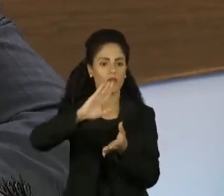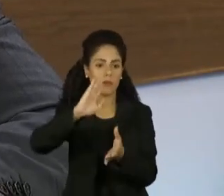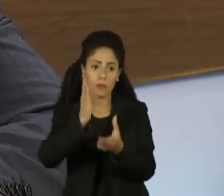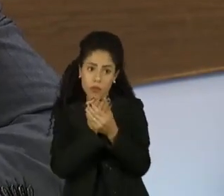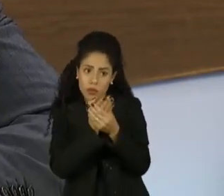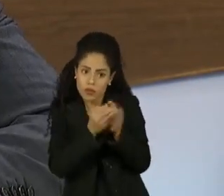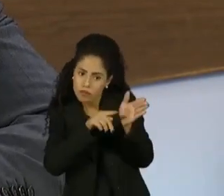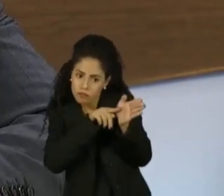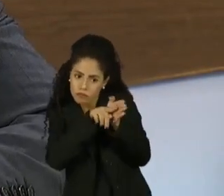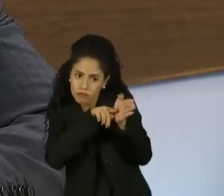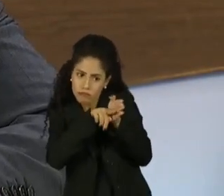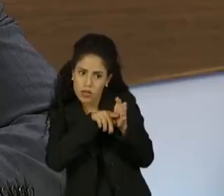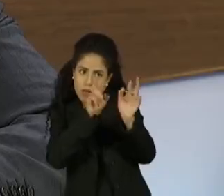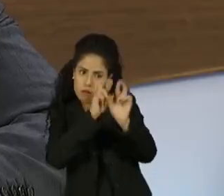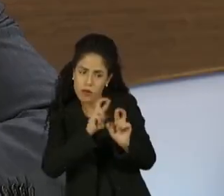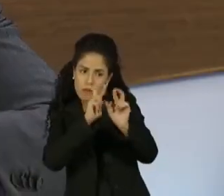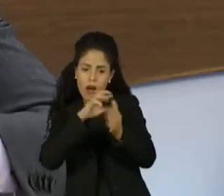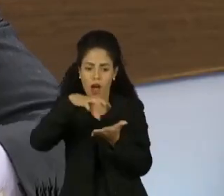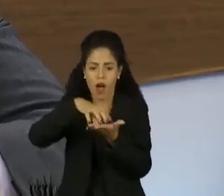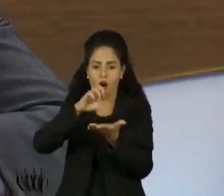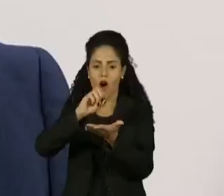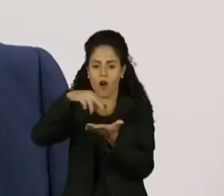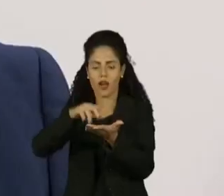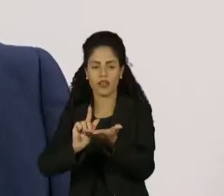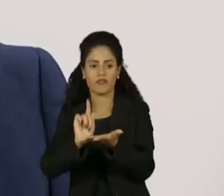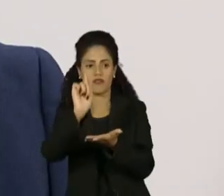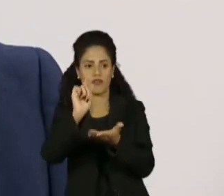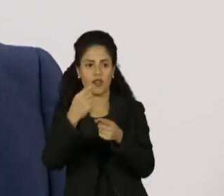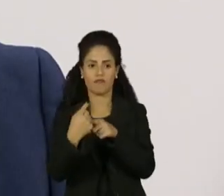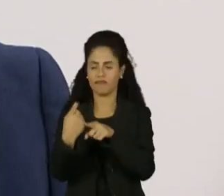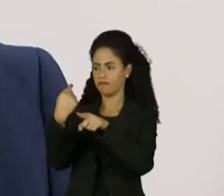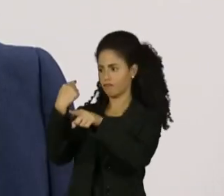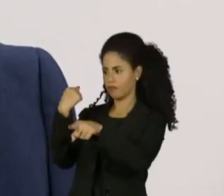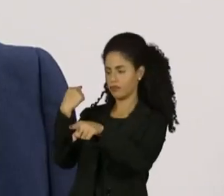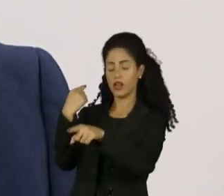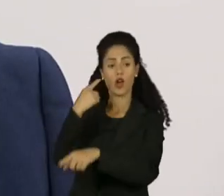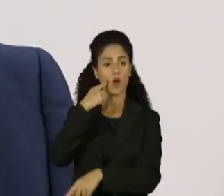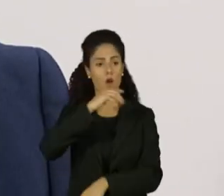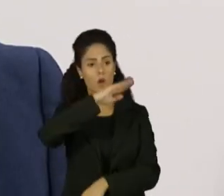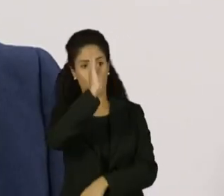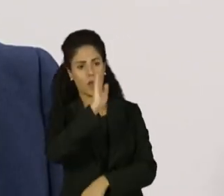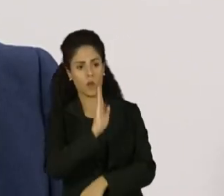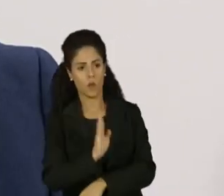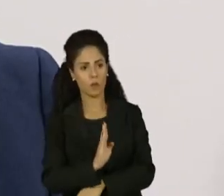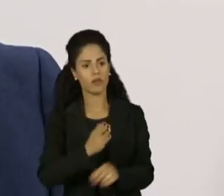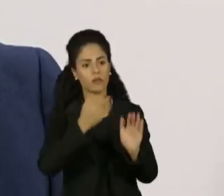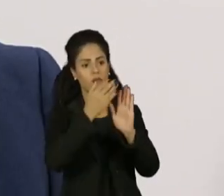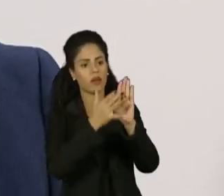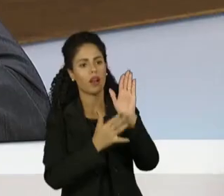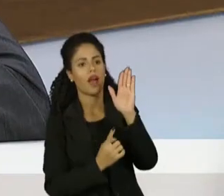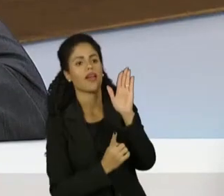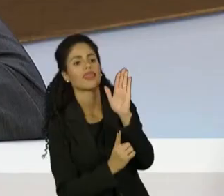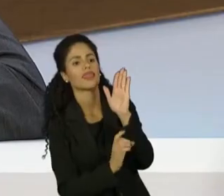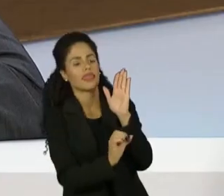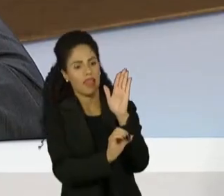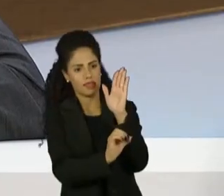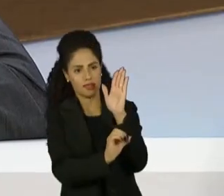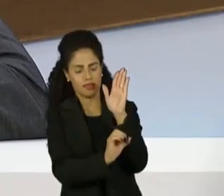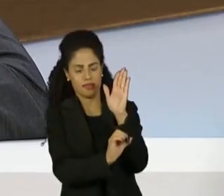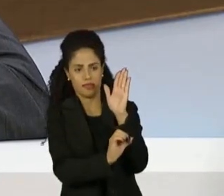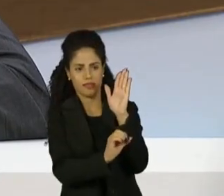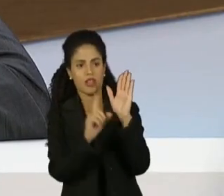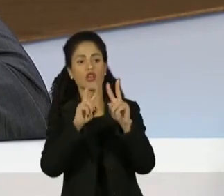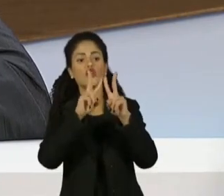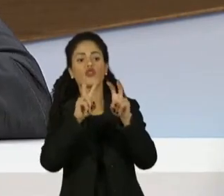para investigar essa ONG, que dias atrás colocou o Brasil em queda de 10 posições num ranking